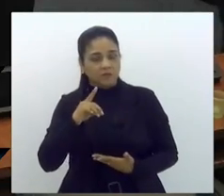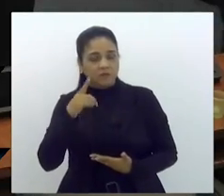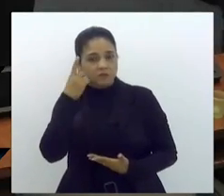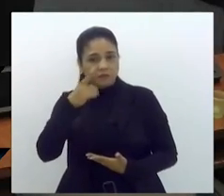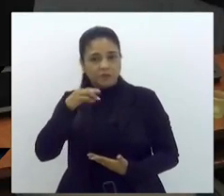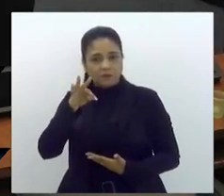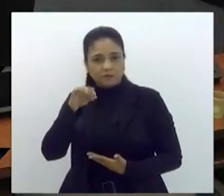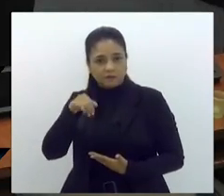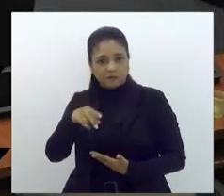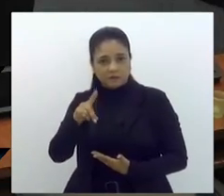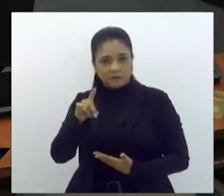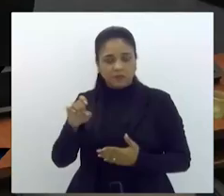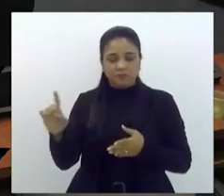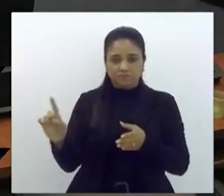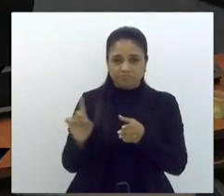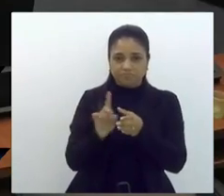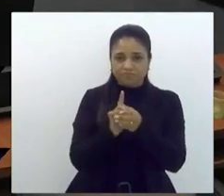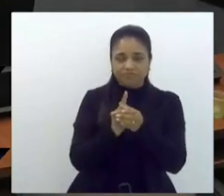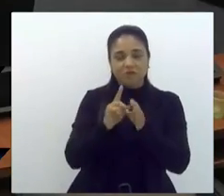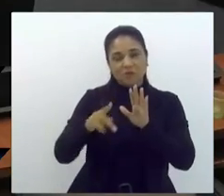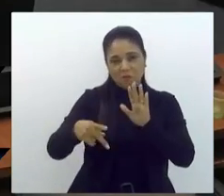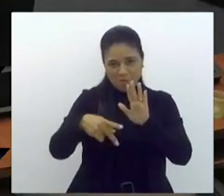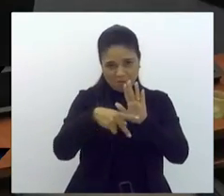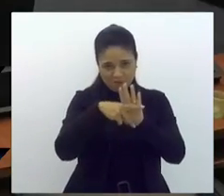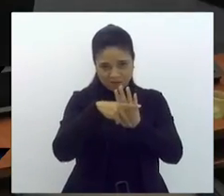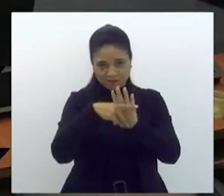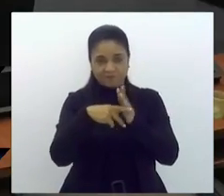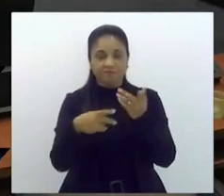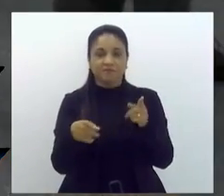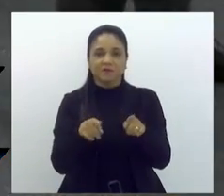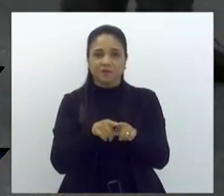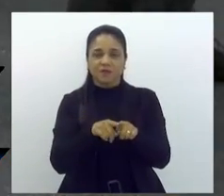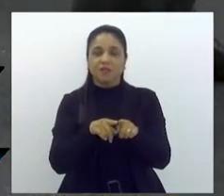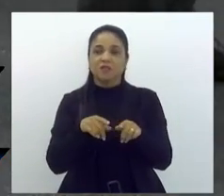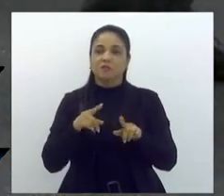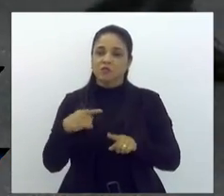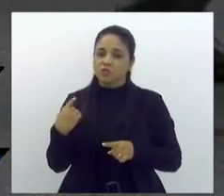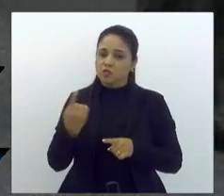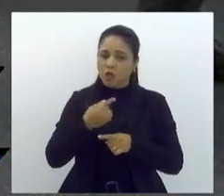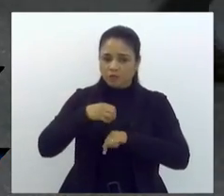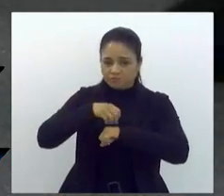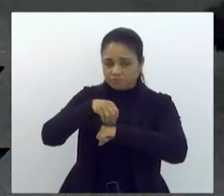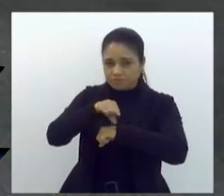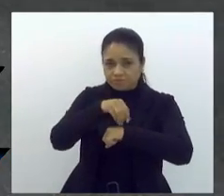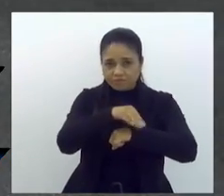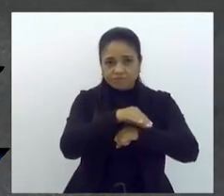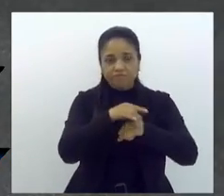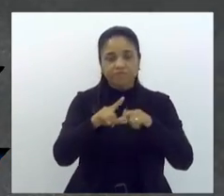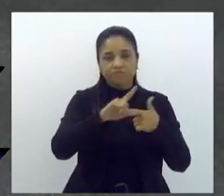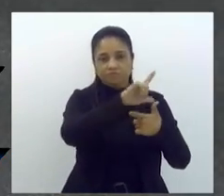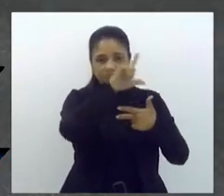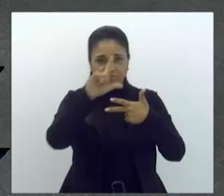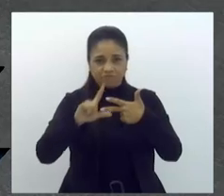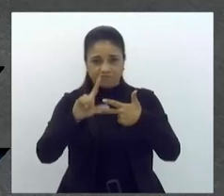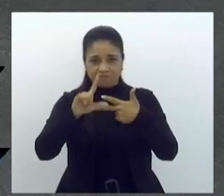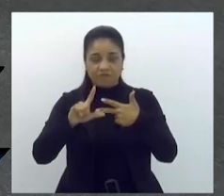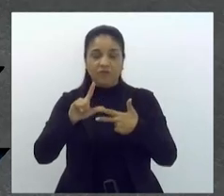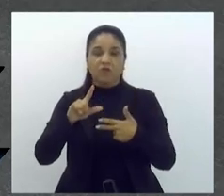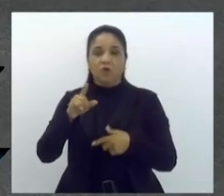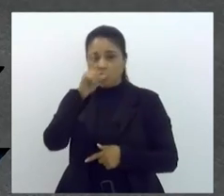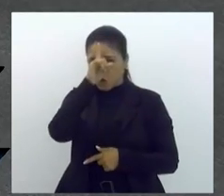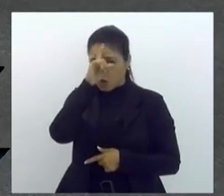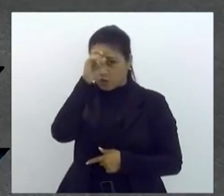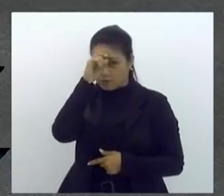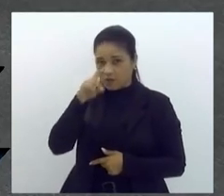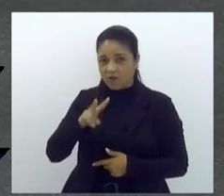a coutoria do projeto nós fizemos uma indicação Legislativa para um Hospital Veterinário